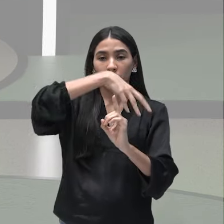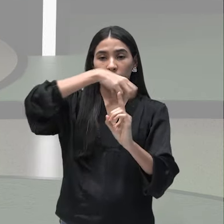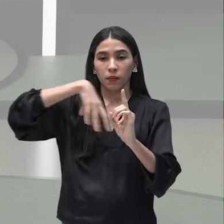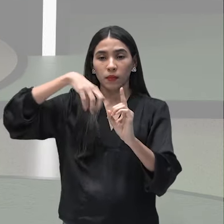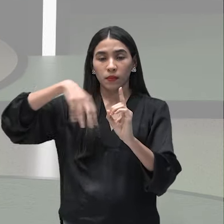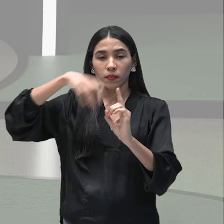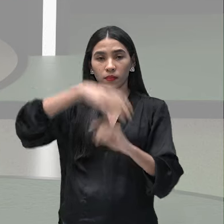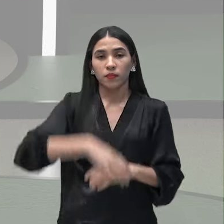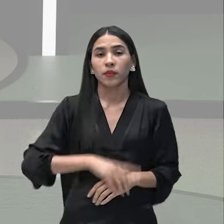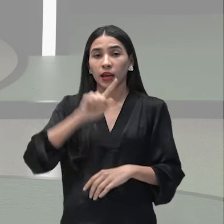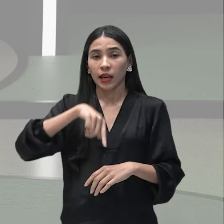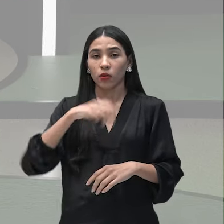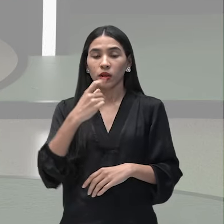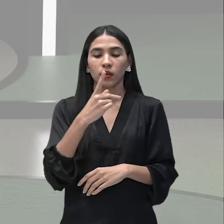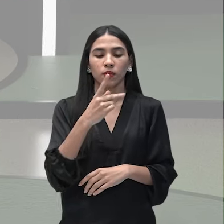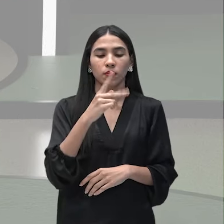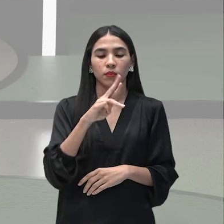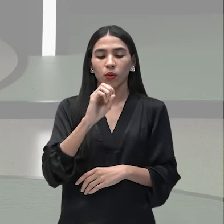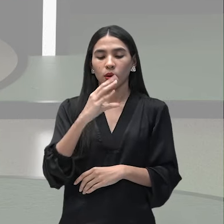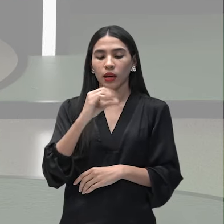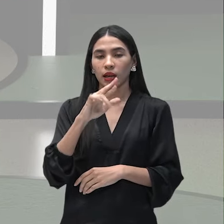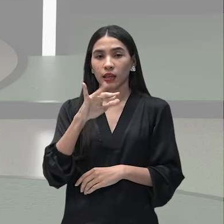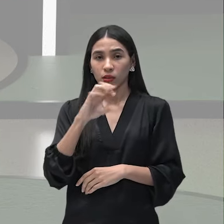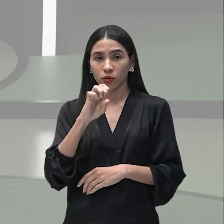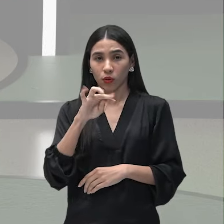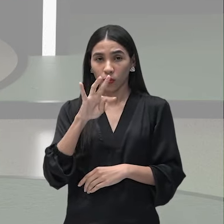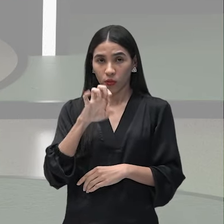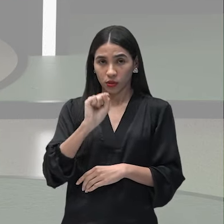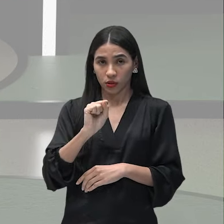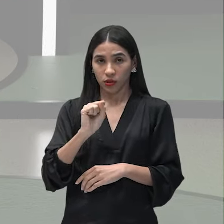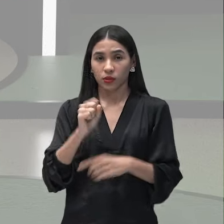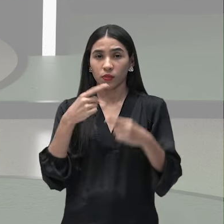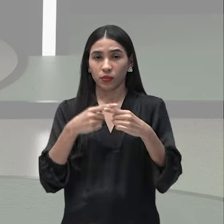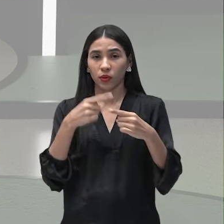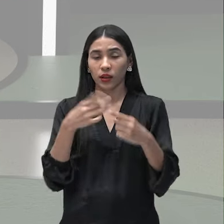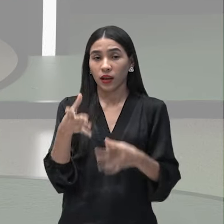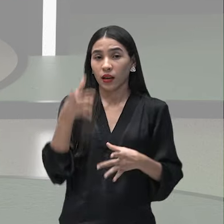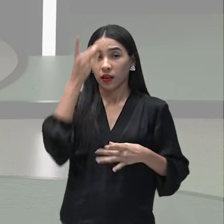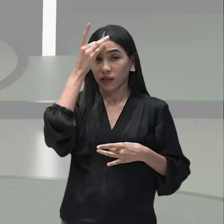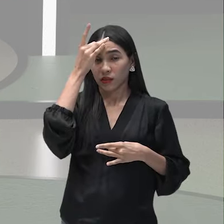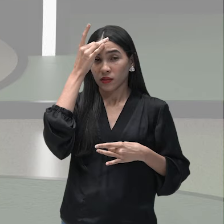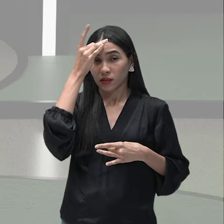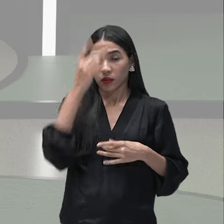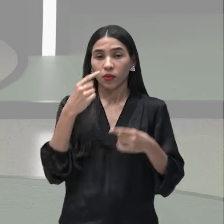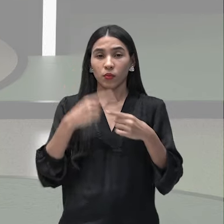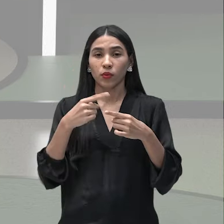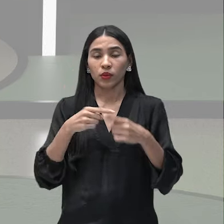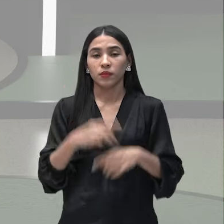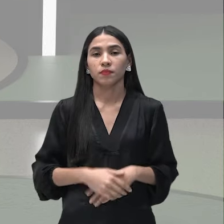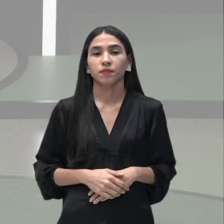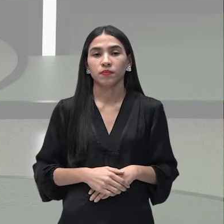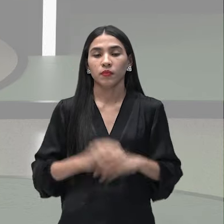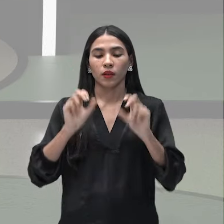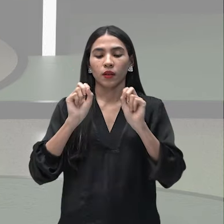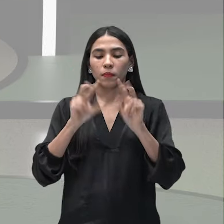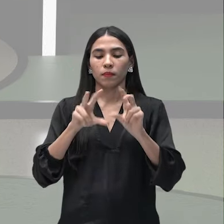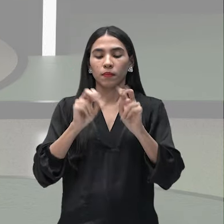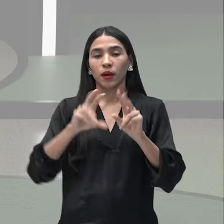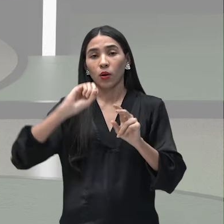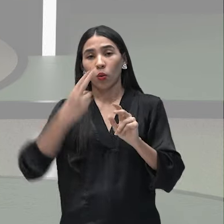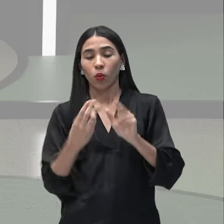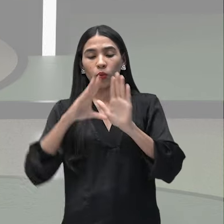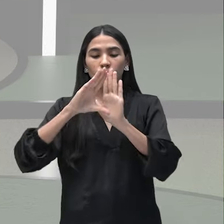procariontes. Esse termo é bem legal a gente fixar, Procariontes são as bactérias, né,